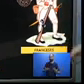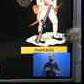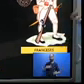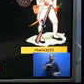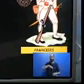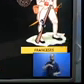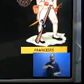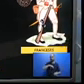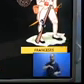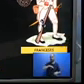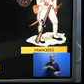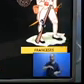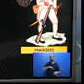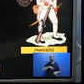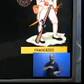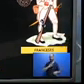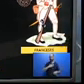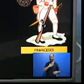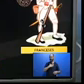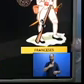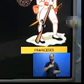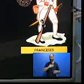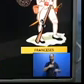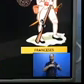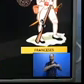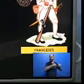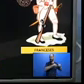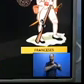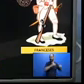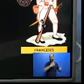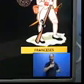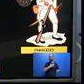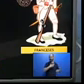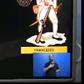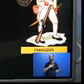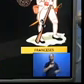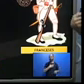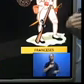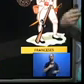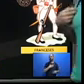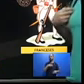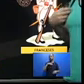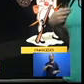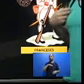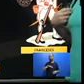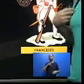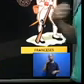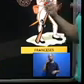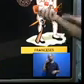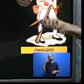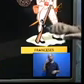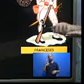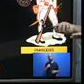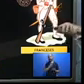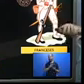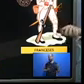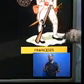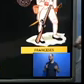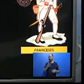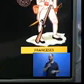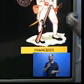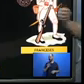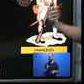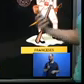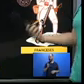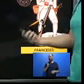terras e suas riquezas de qualquer jeito. Então tiveram uma ideia. Os portugueses não iam perder essa riqueza